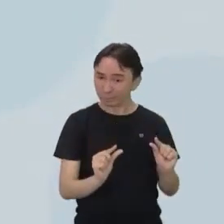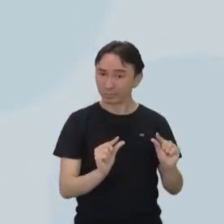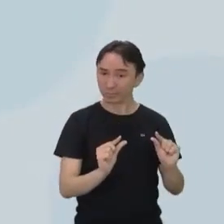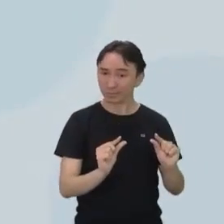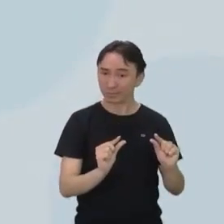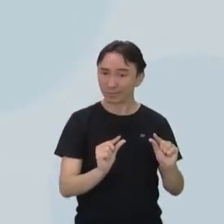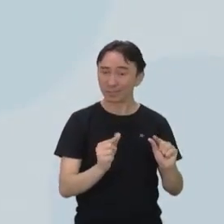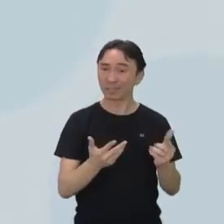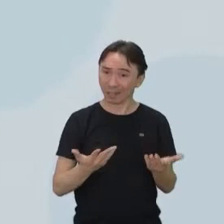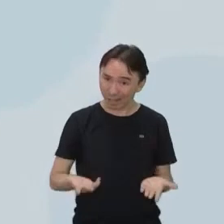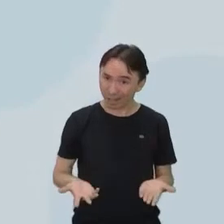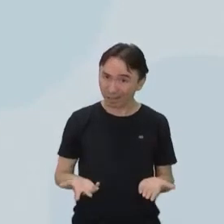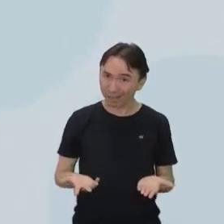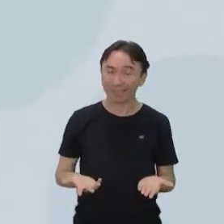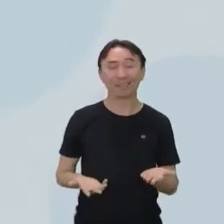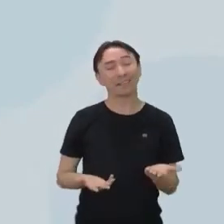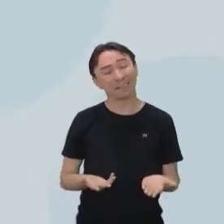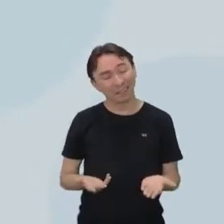A ideia é sempre que